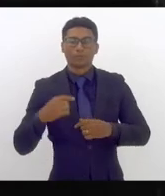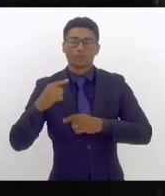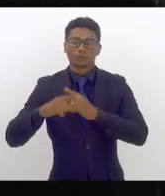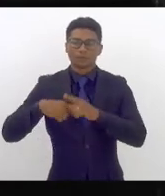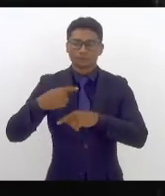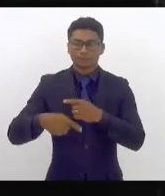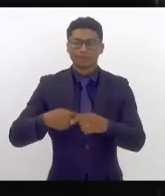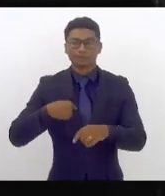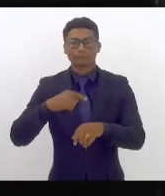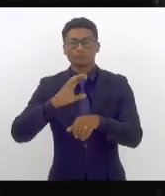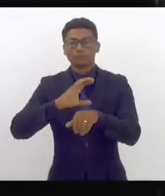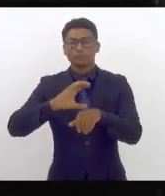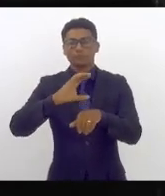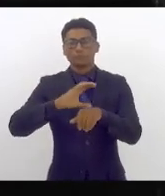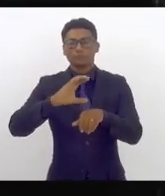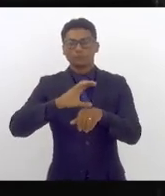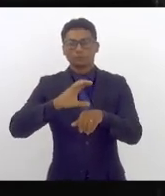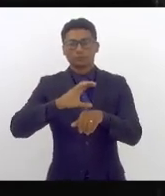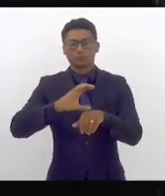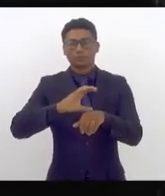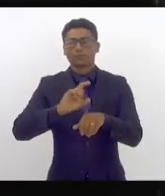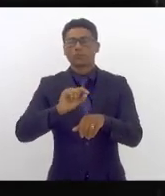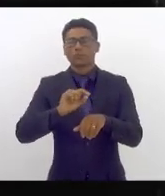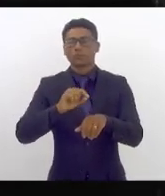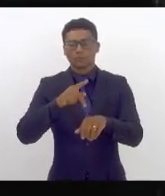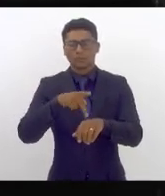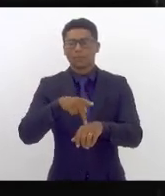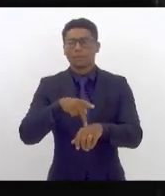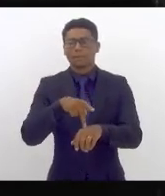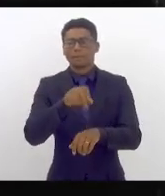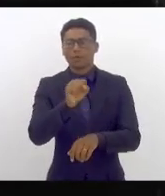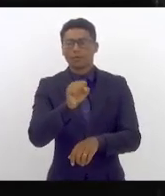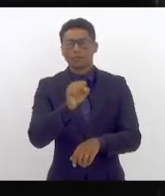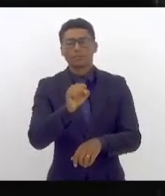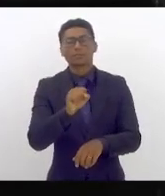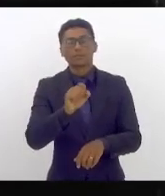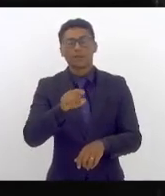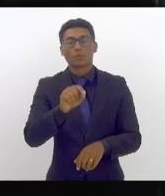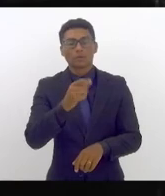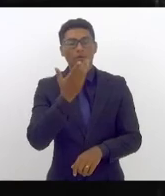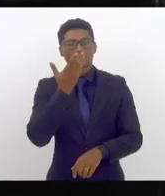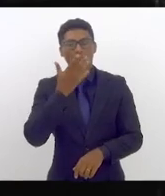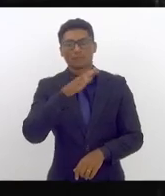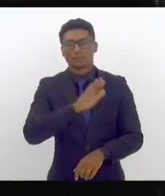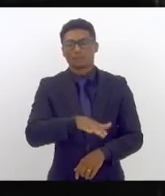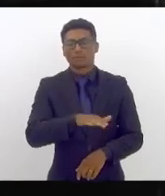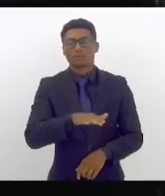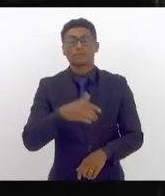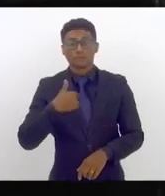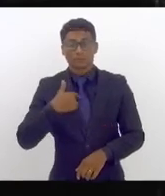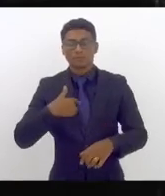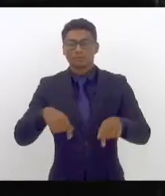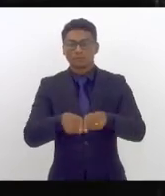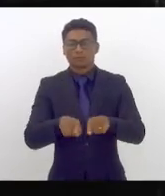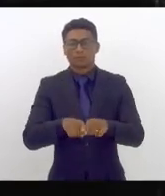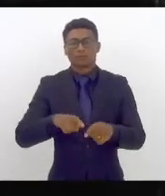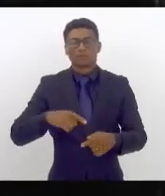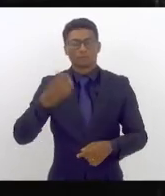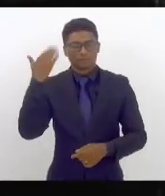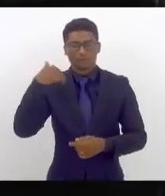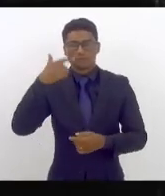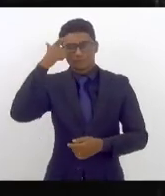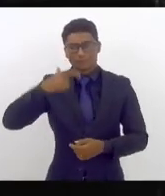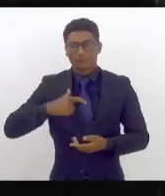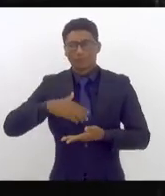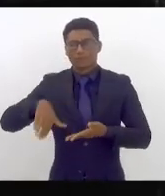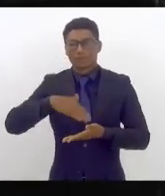uma pós-graduação que falava da primeira infância e eu ainda como secretária propus ao